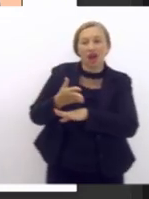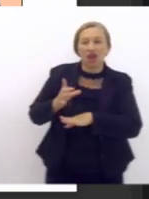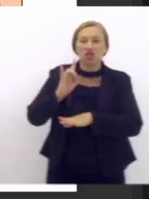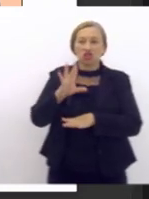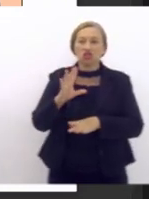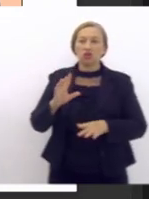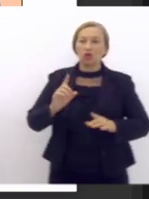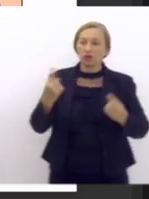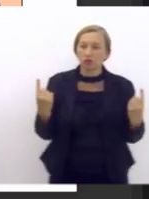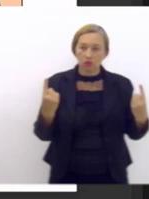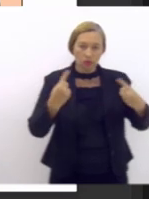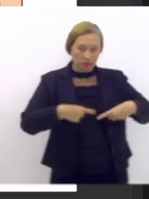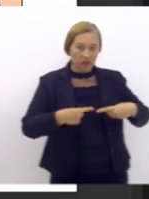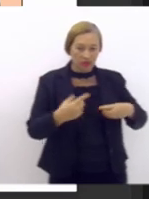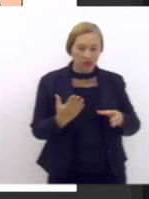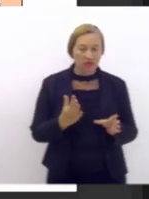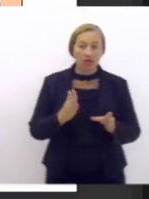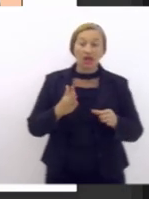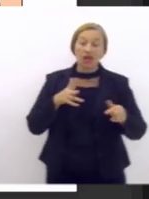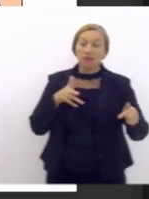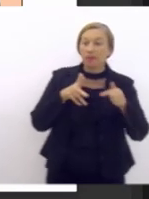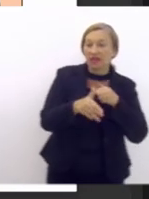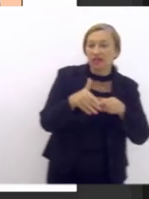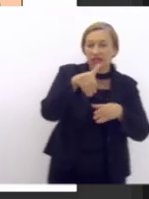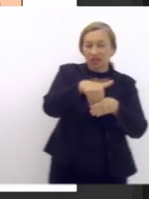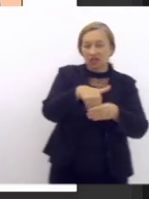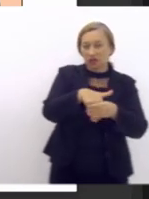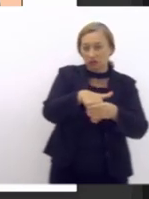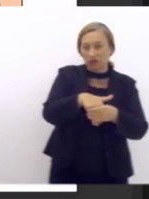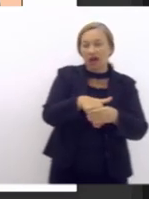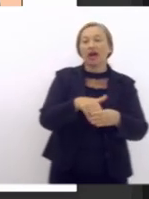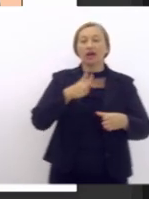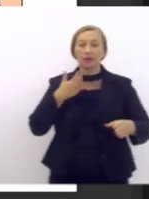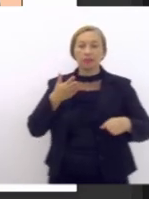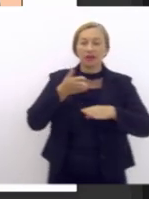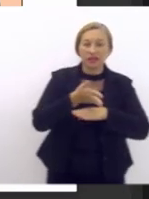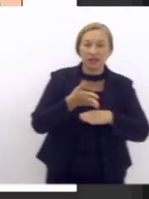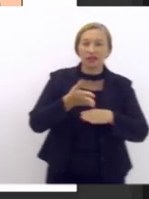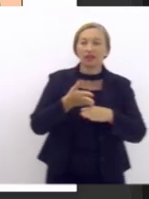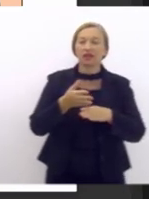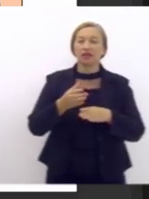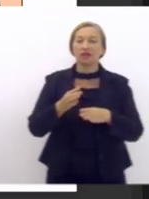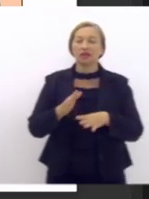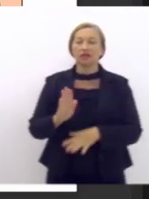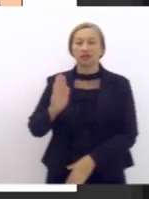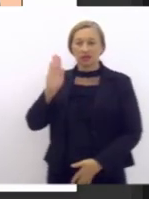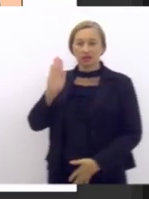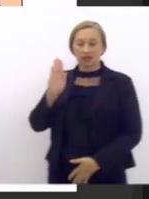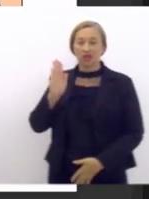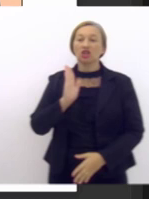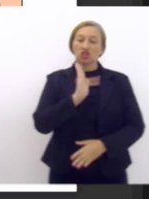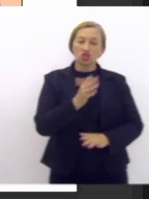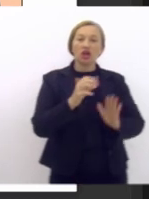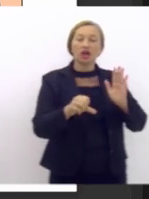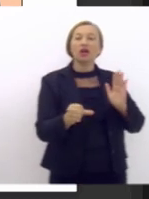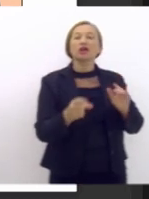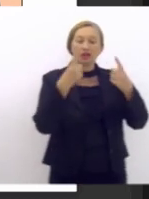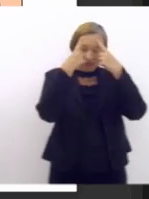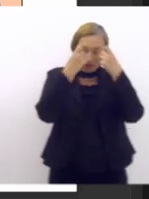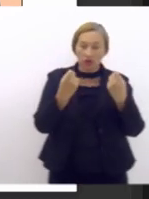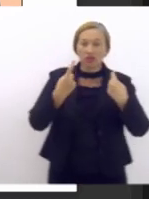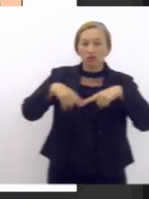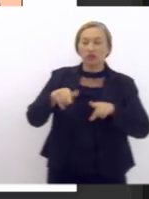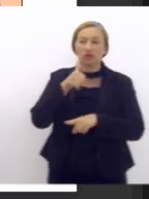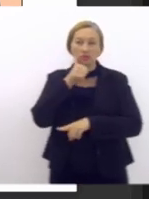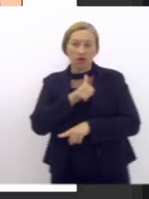serem impedidas de votar, impedidas de se candidatar, já poderia ser considerado um ato de violência política contra as